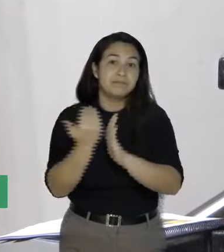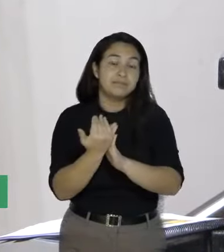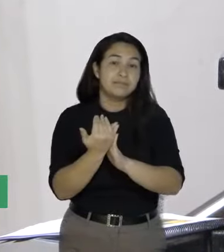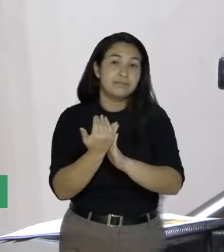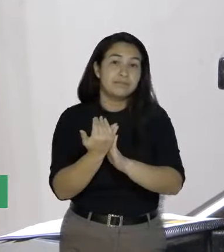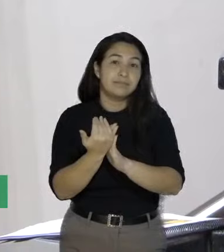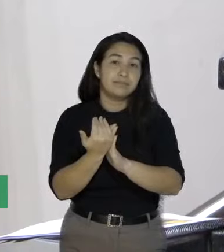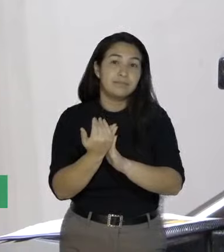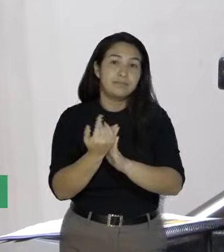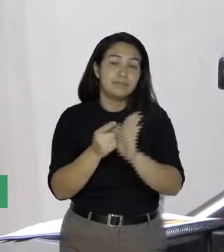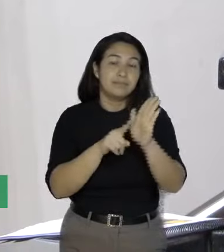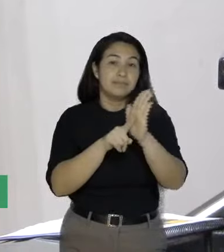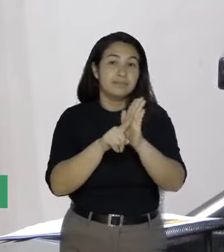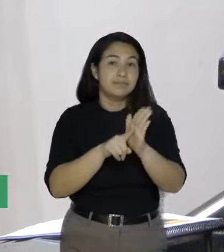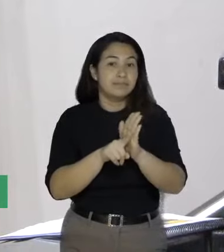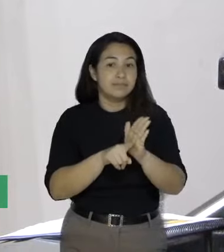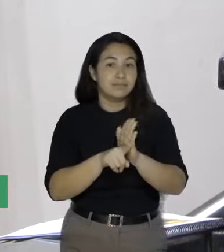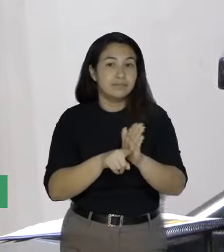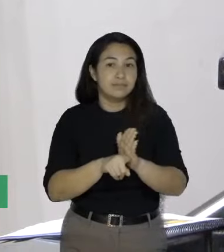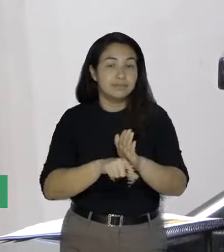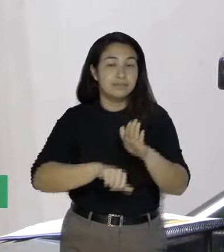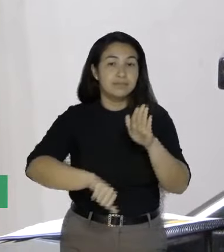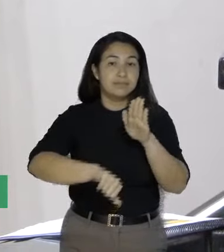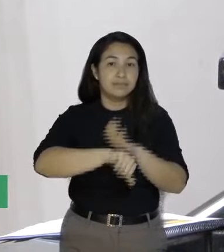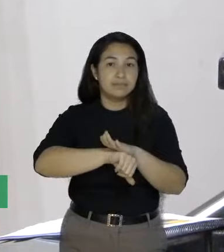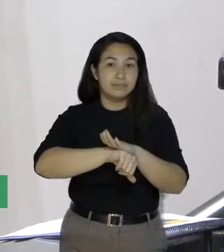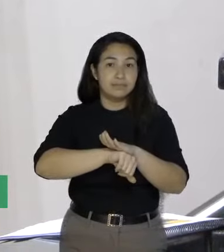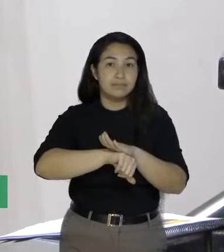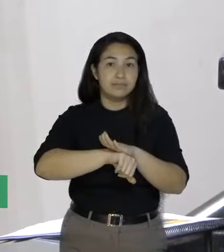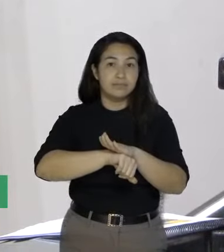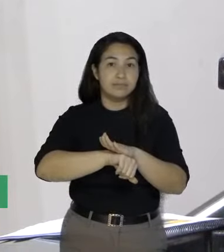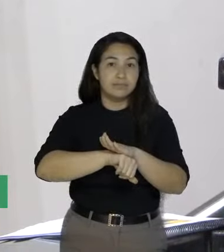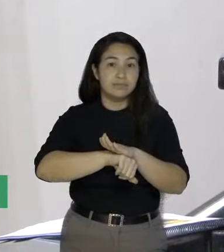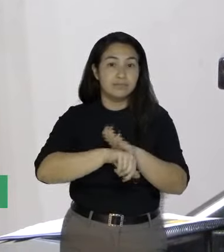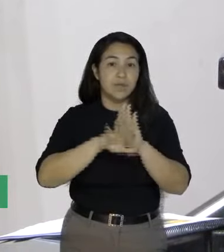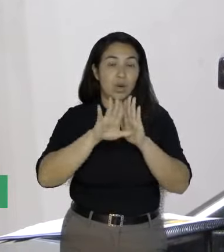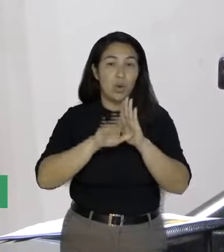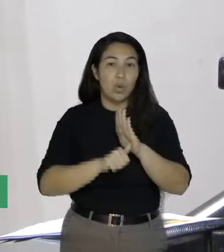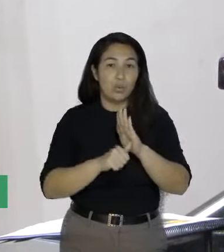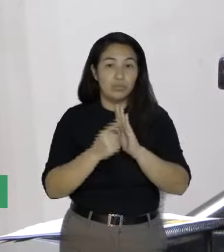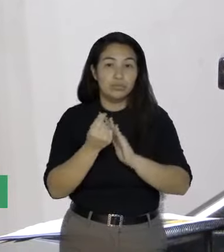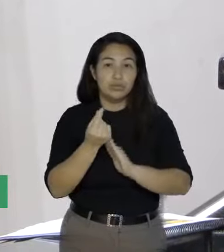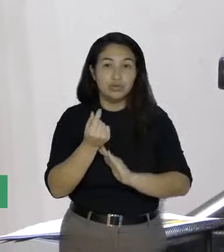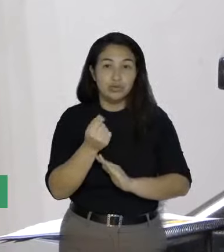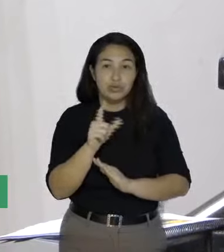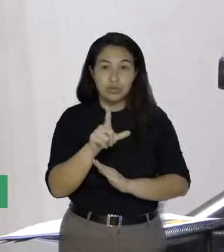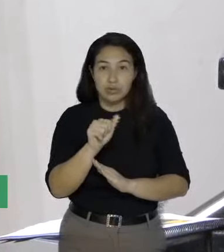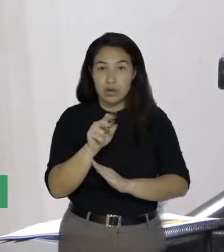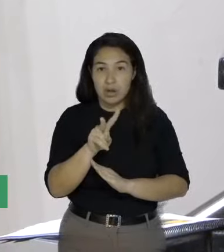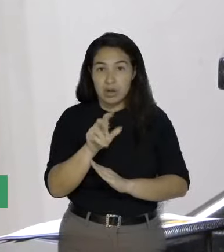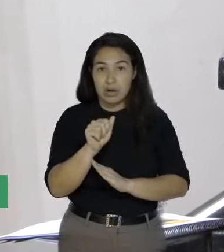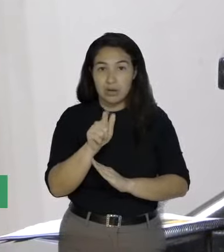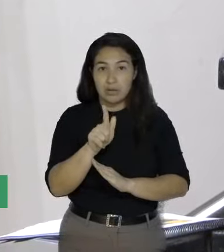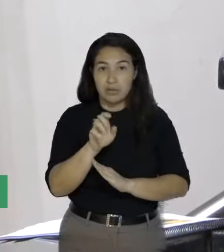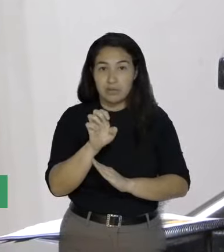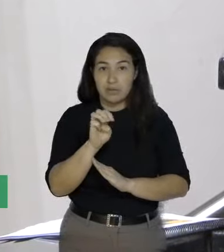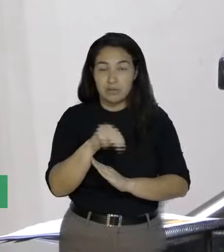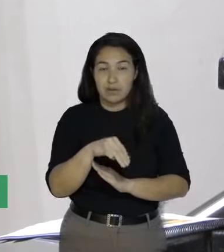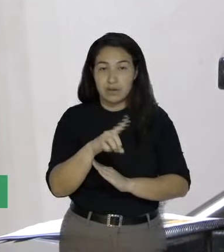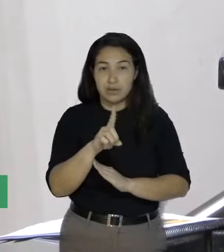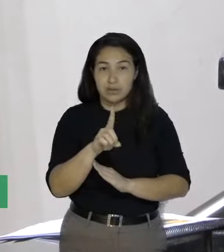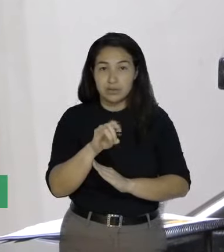as investigações de crimes de lavagem de dinheiro e no ano passado nós